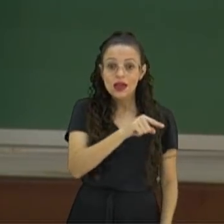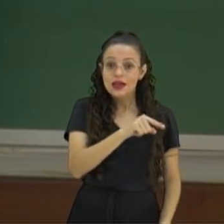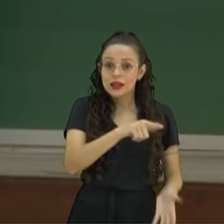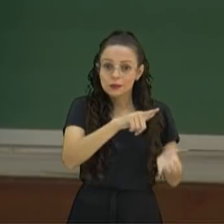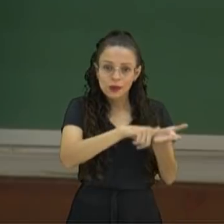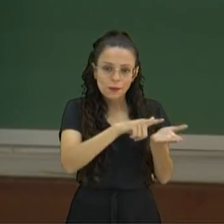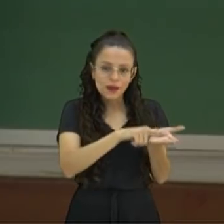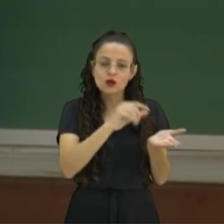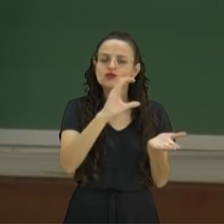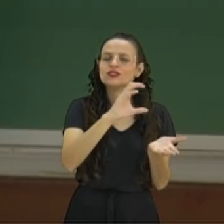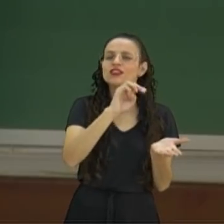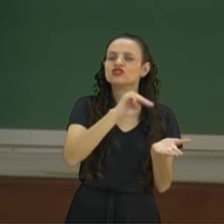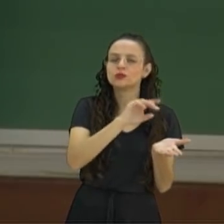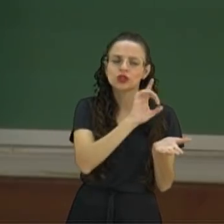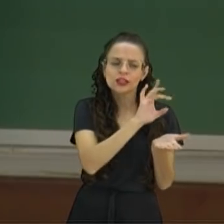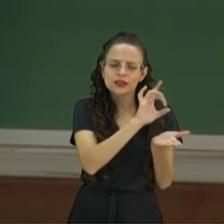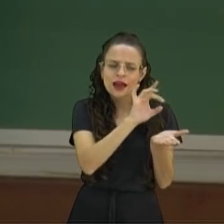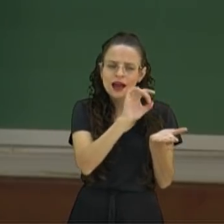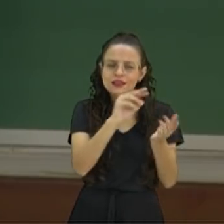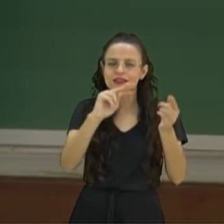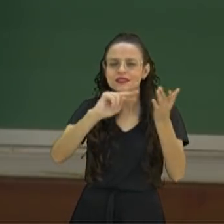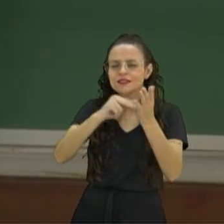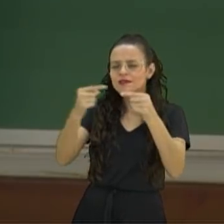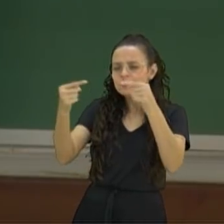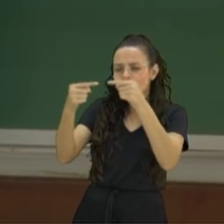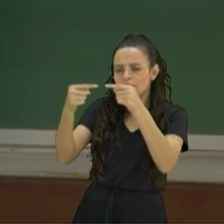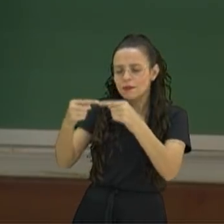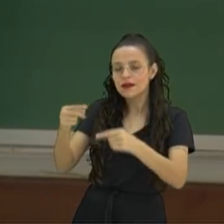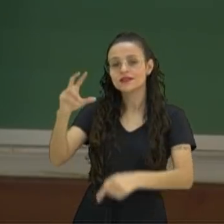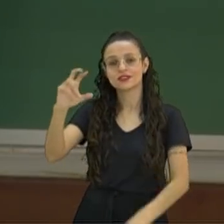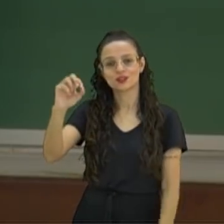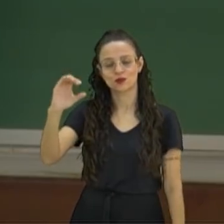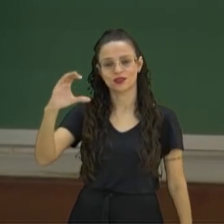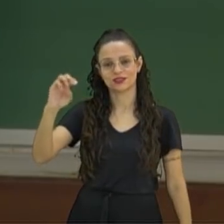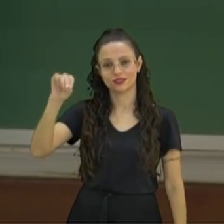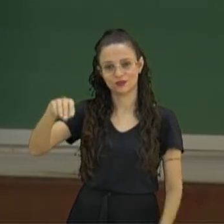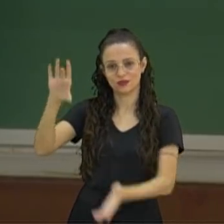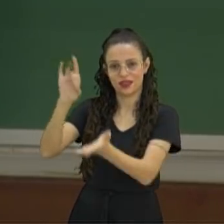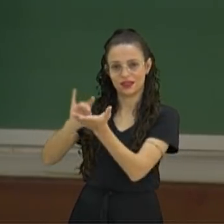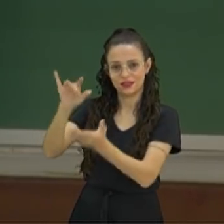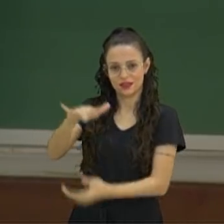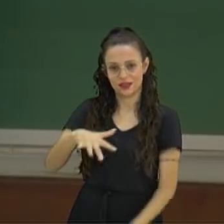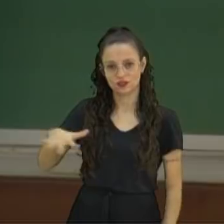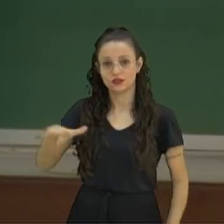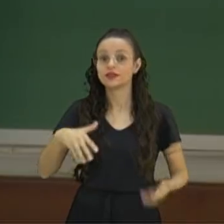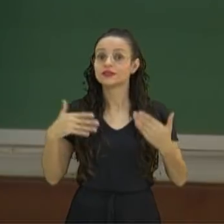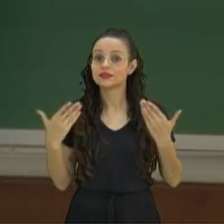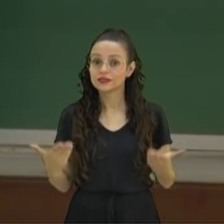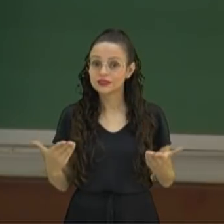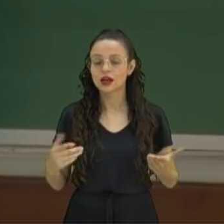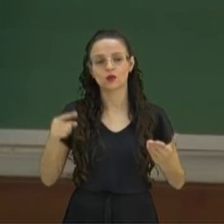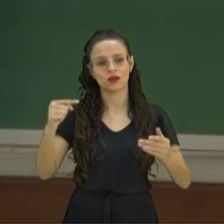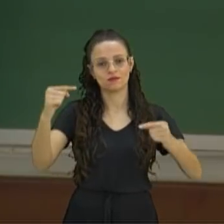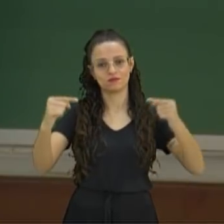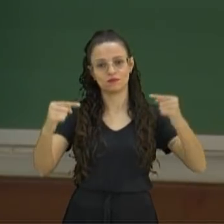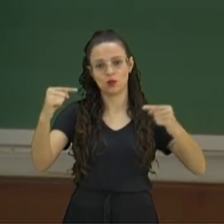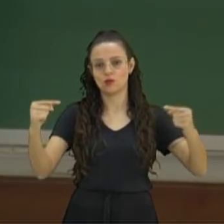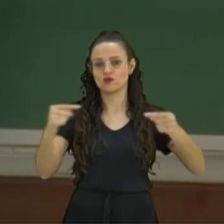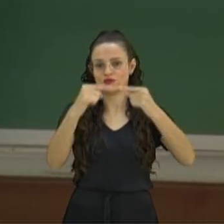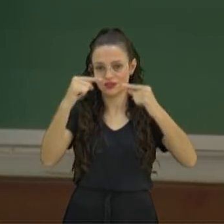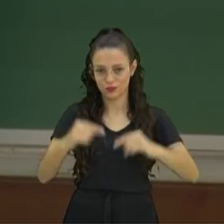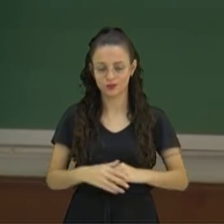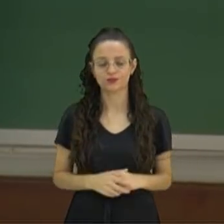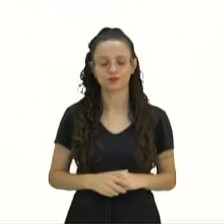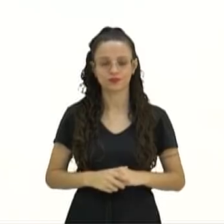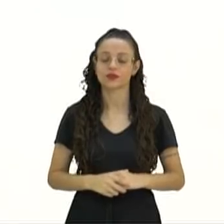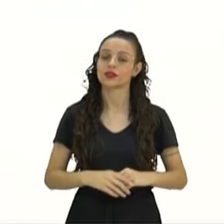papel equivale a 50 centímetros da realidade. Então, aqui eu vou ter a proporção, certo?